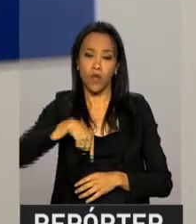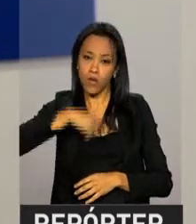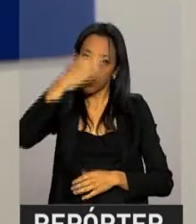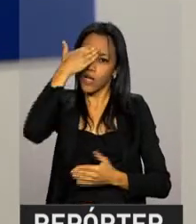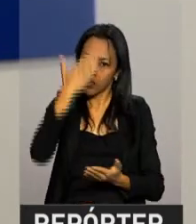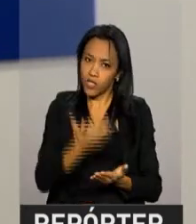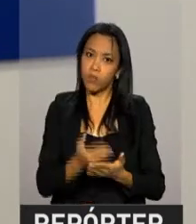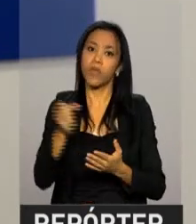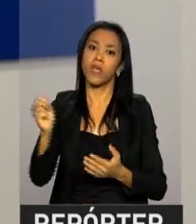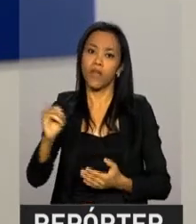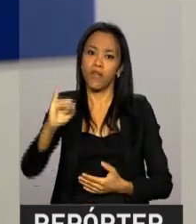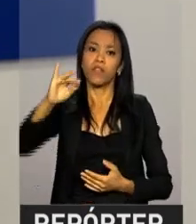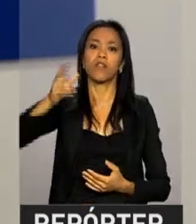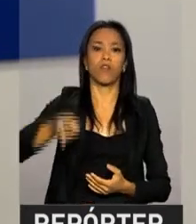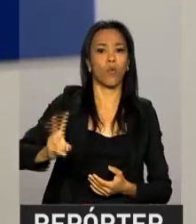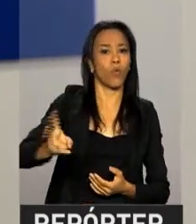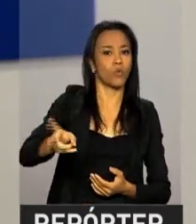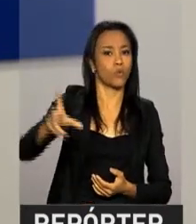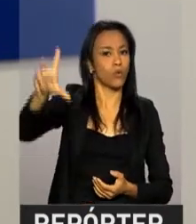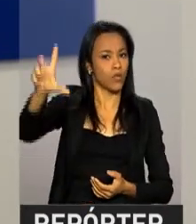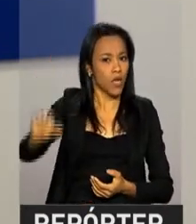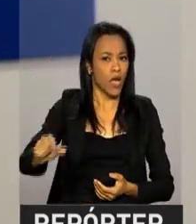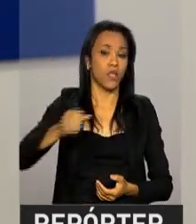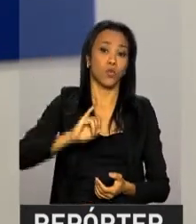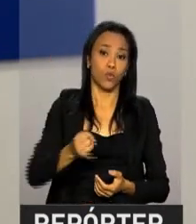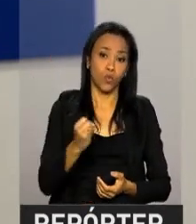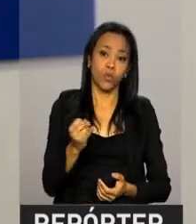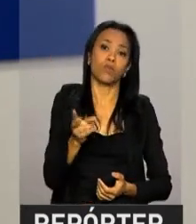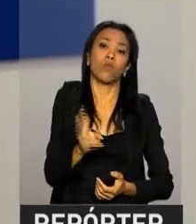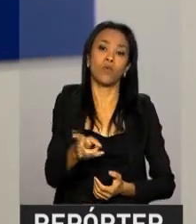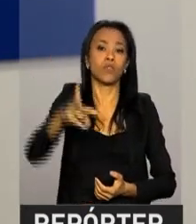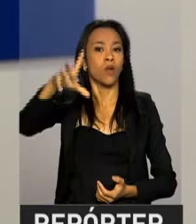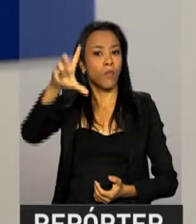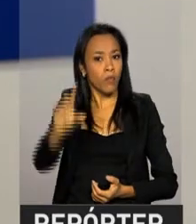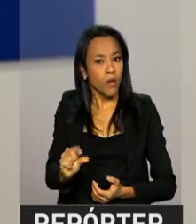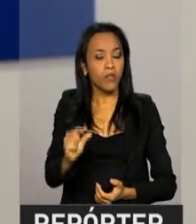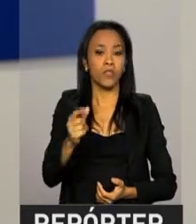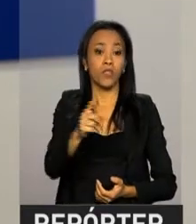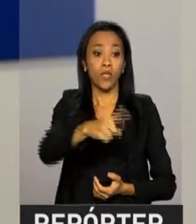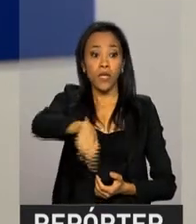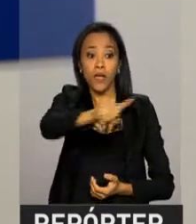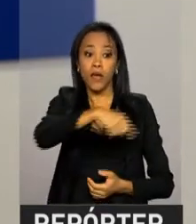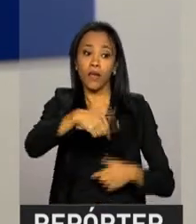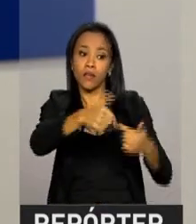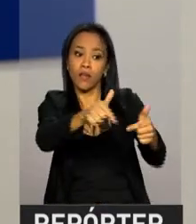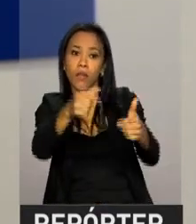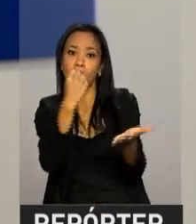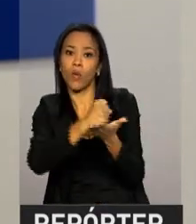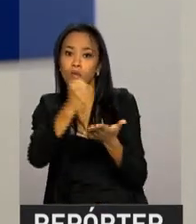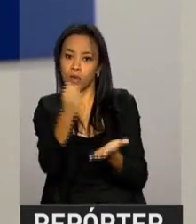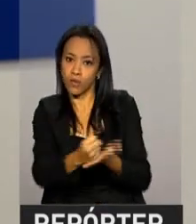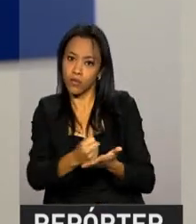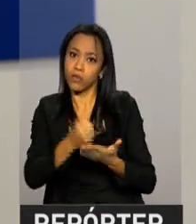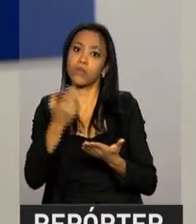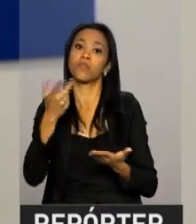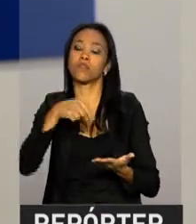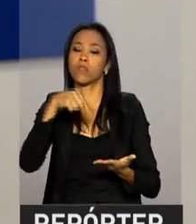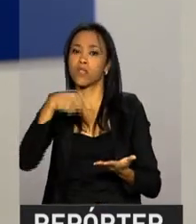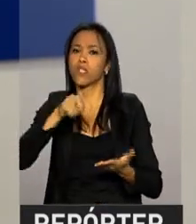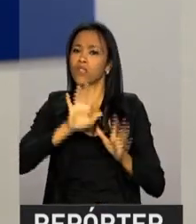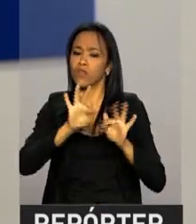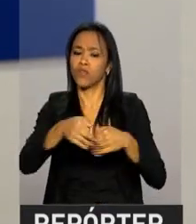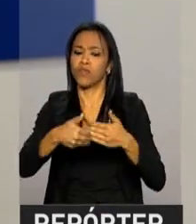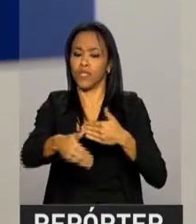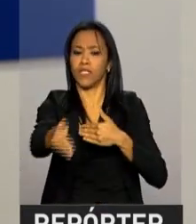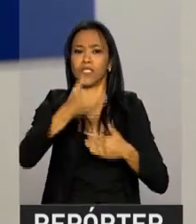inflação deve continuar baixo as taxas de juros vão cair mais que o mercado de trabalho principalmente por conta das próprias contratações de final de ano